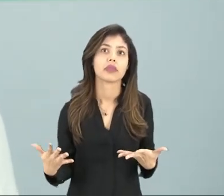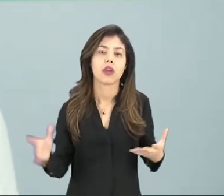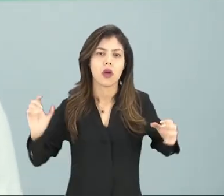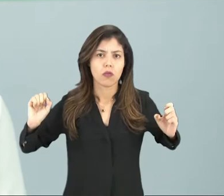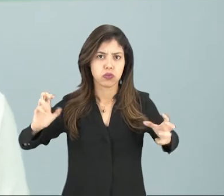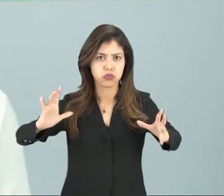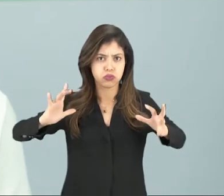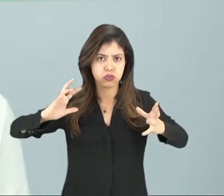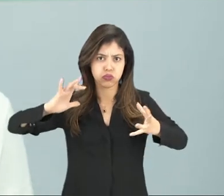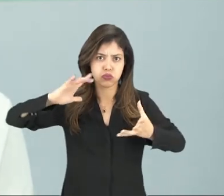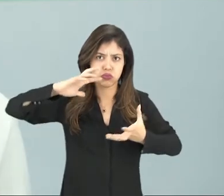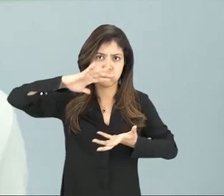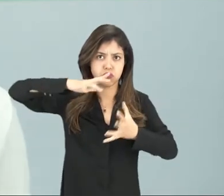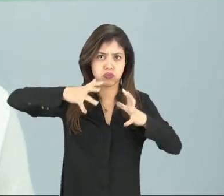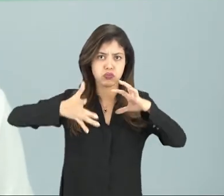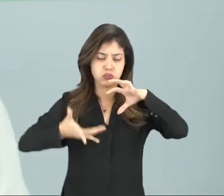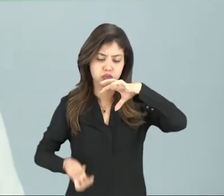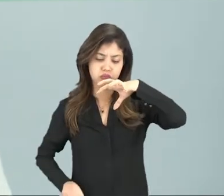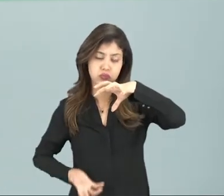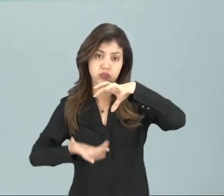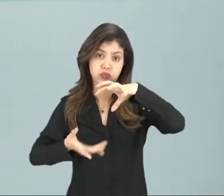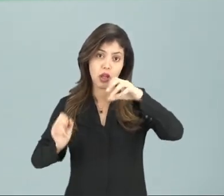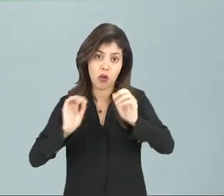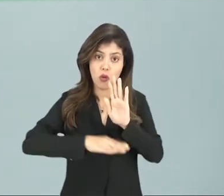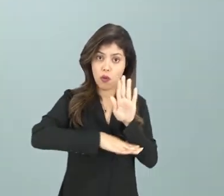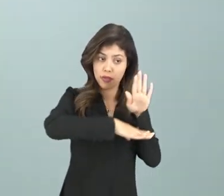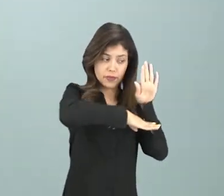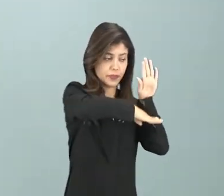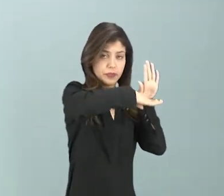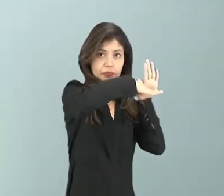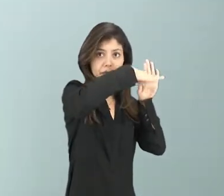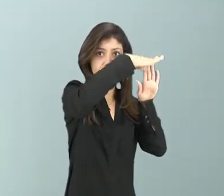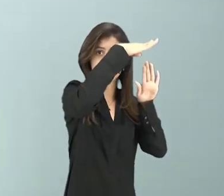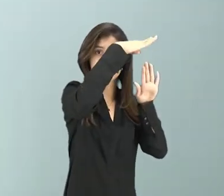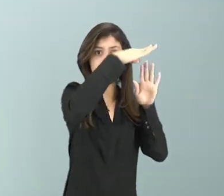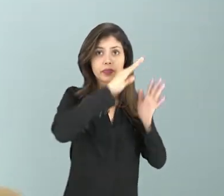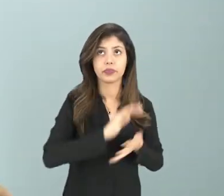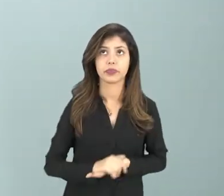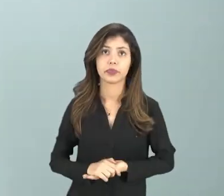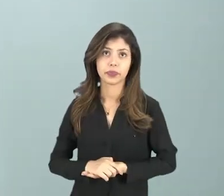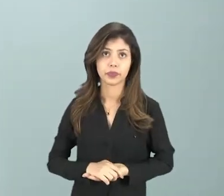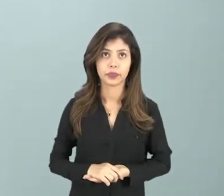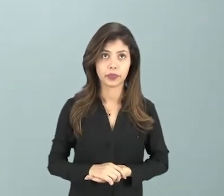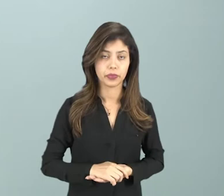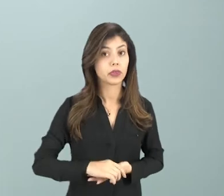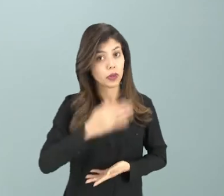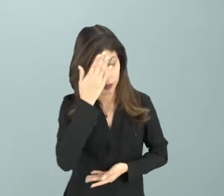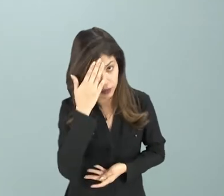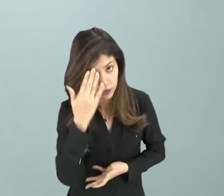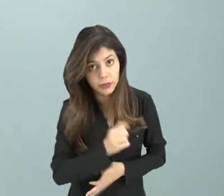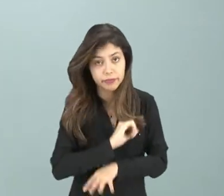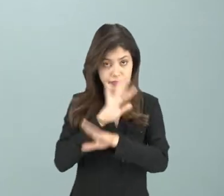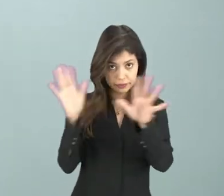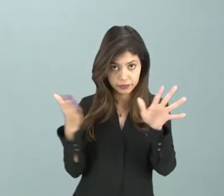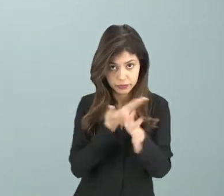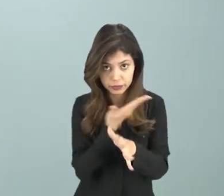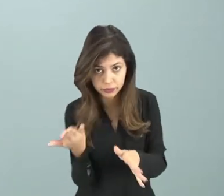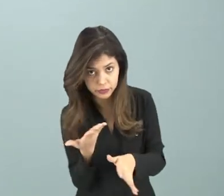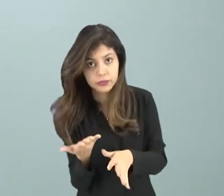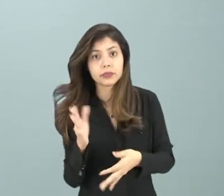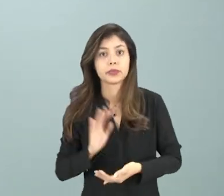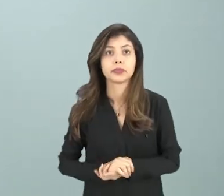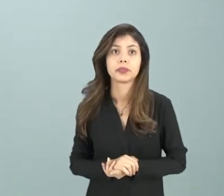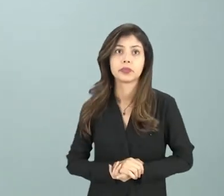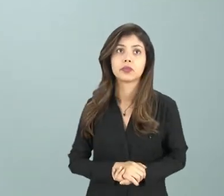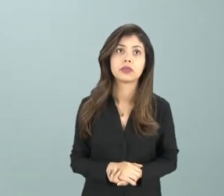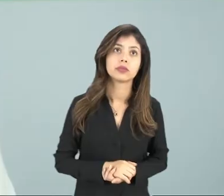aquecimento global o aumento da temperatura tá tranquilo deu para entender essa primeira parte de